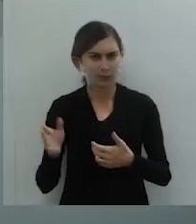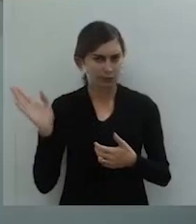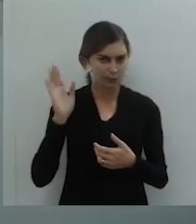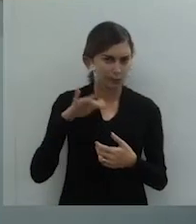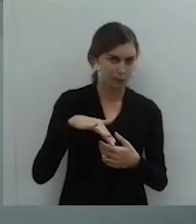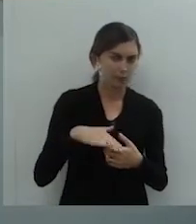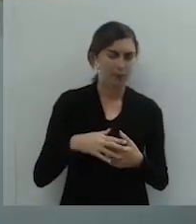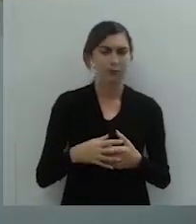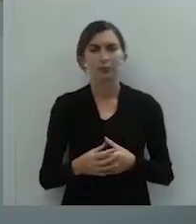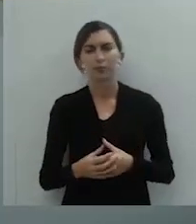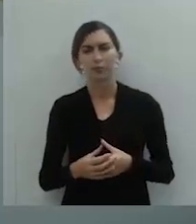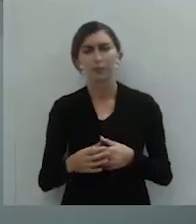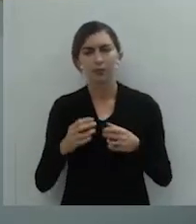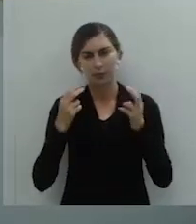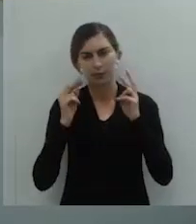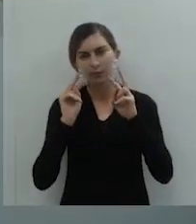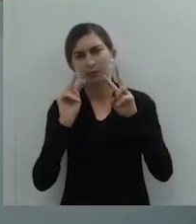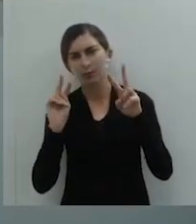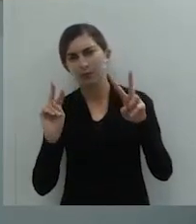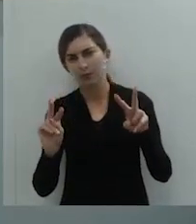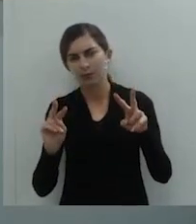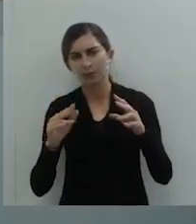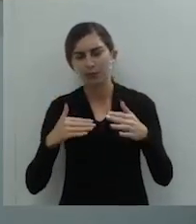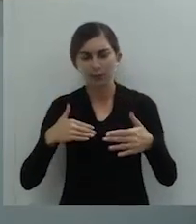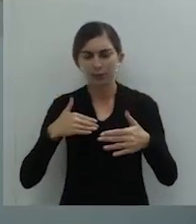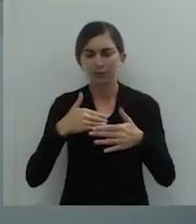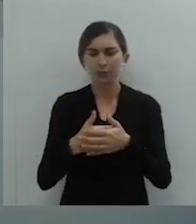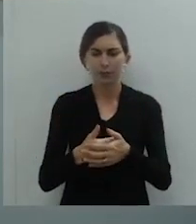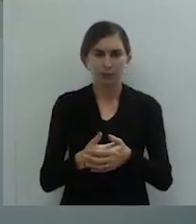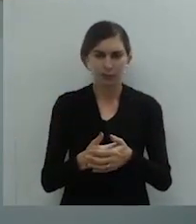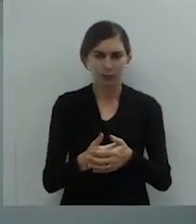Vamos em frente. Vejam